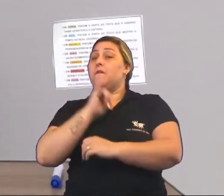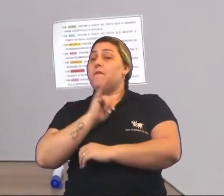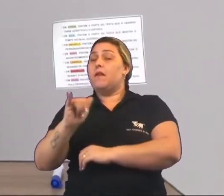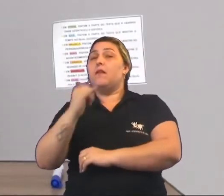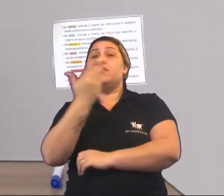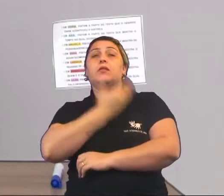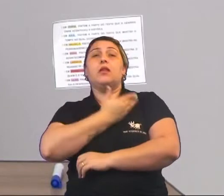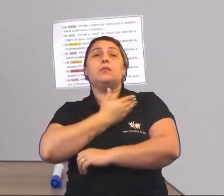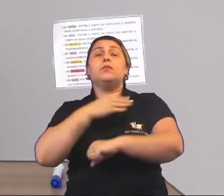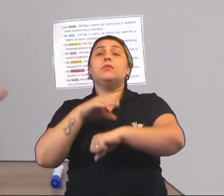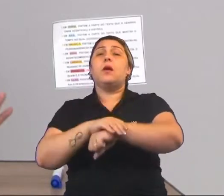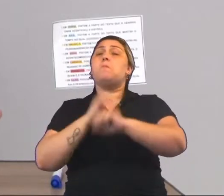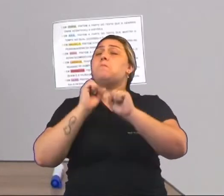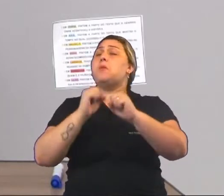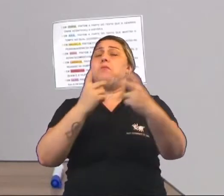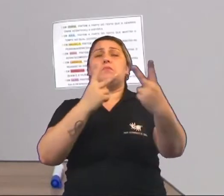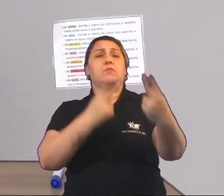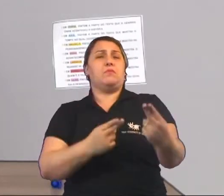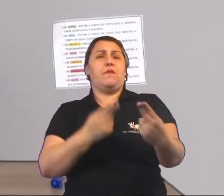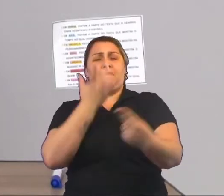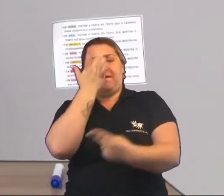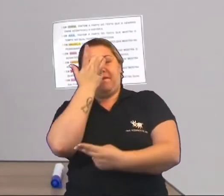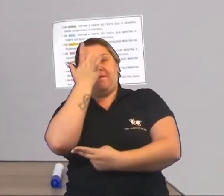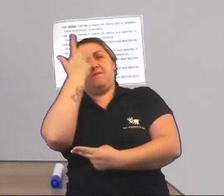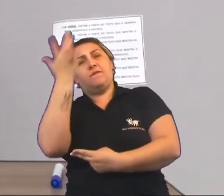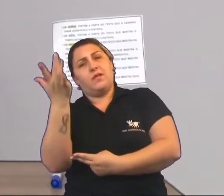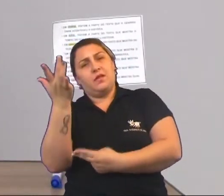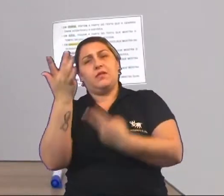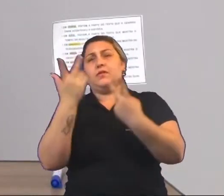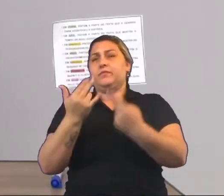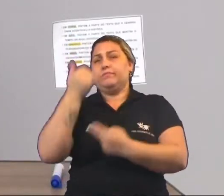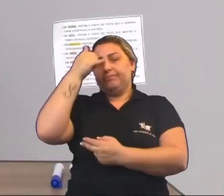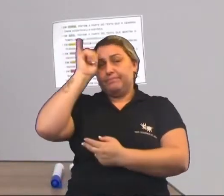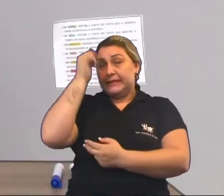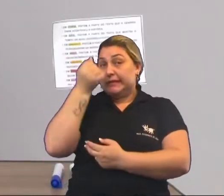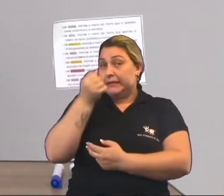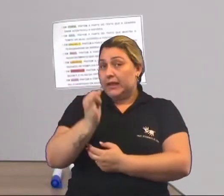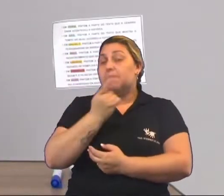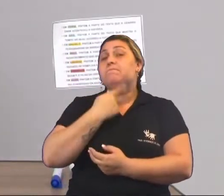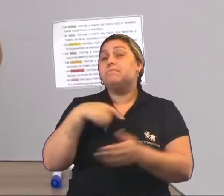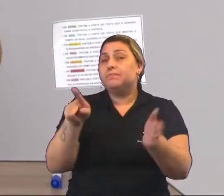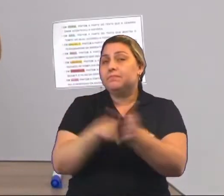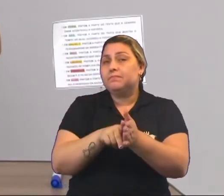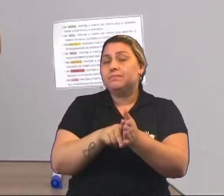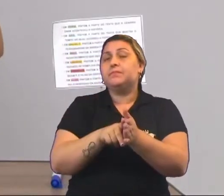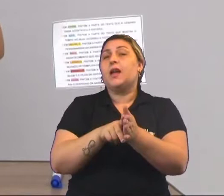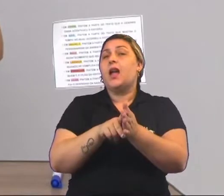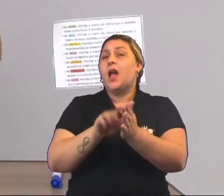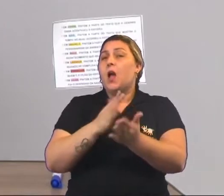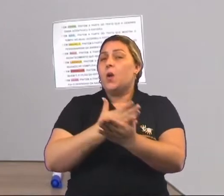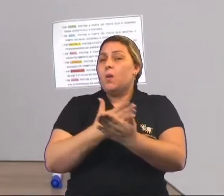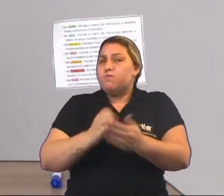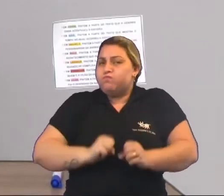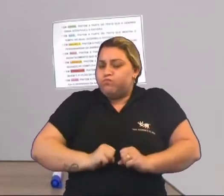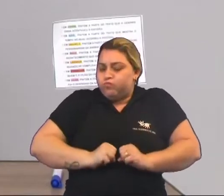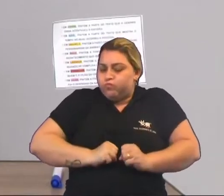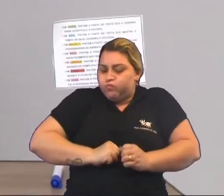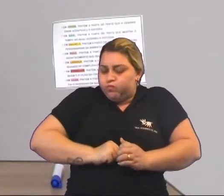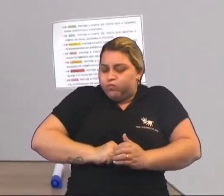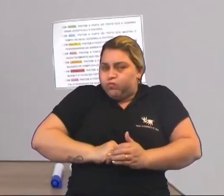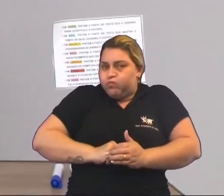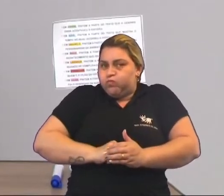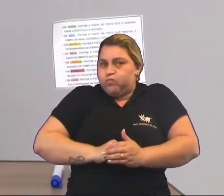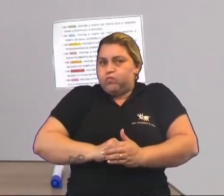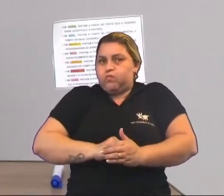os outros sapos, que ele poderia facilmente ficar daquela forma se ele quisesse. E com isso ele começa a estufar a